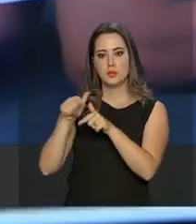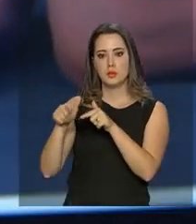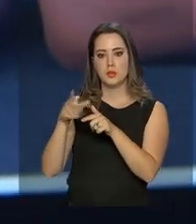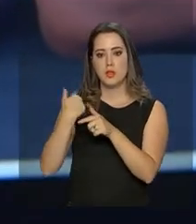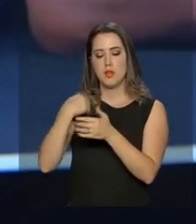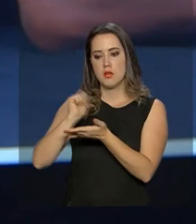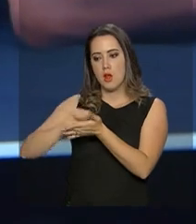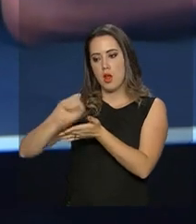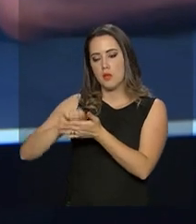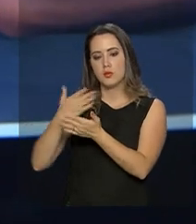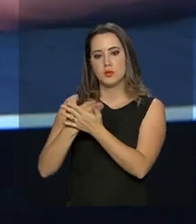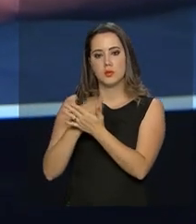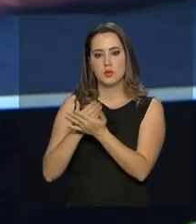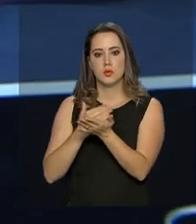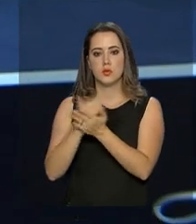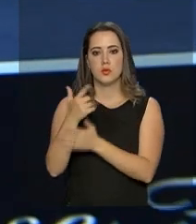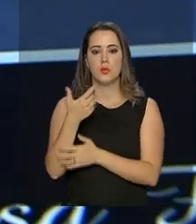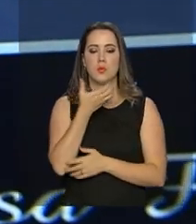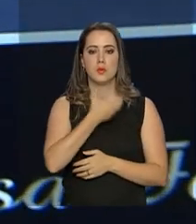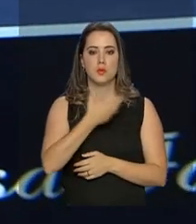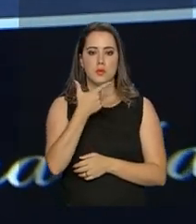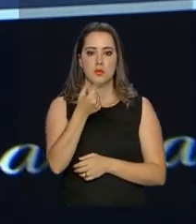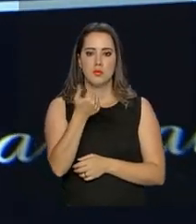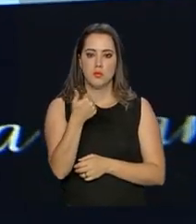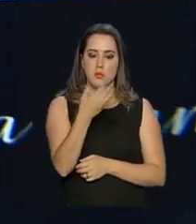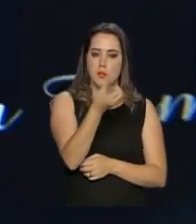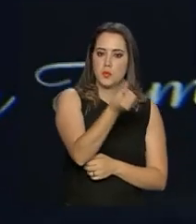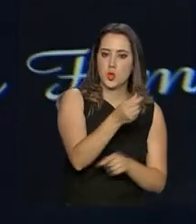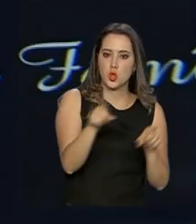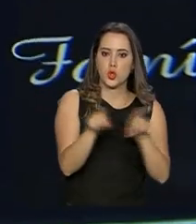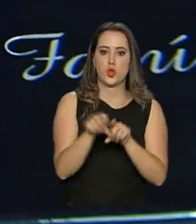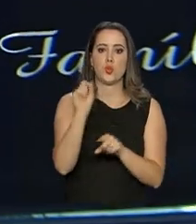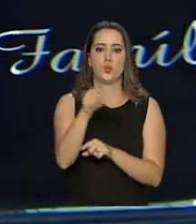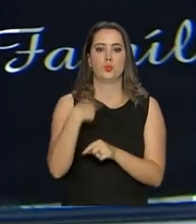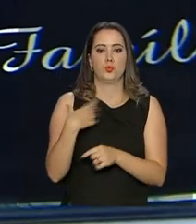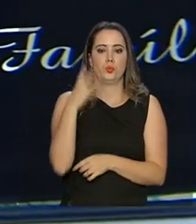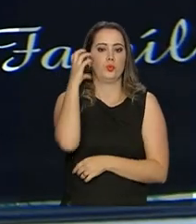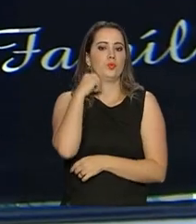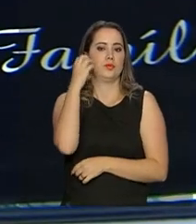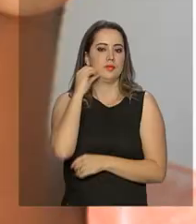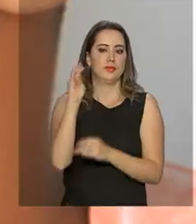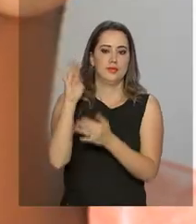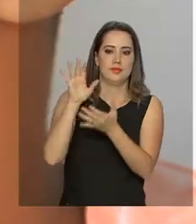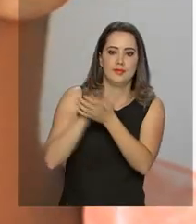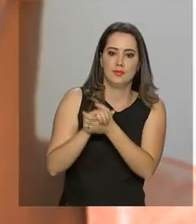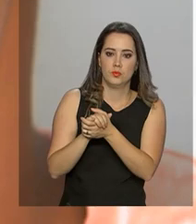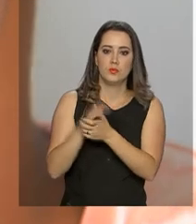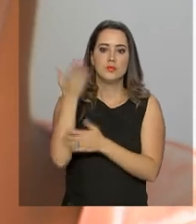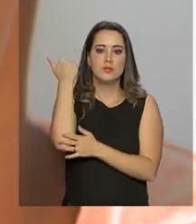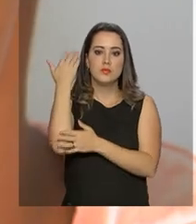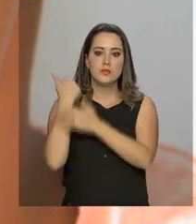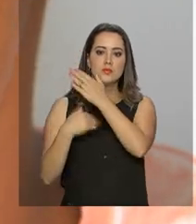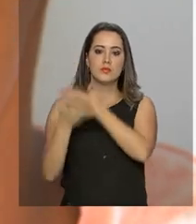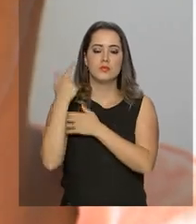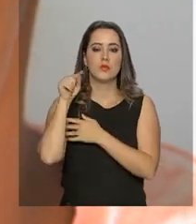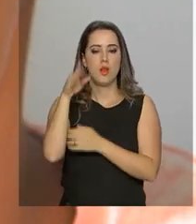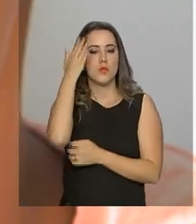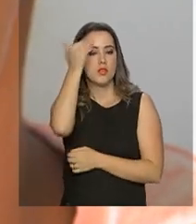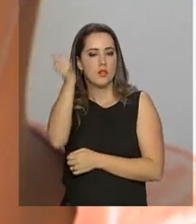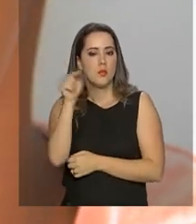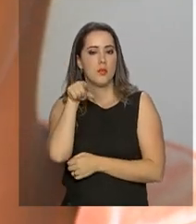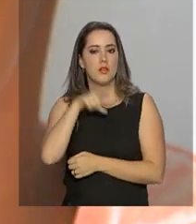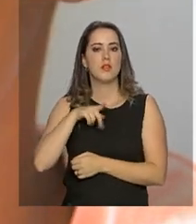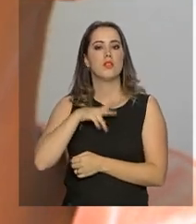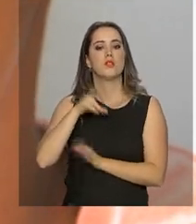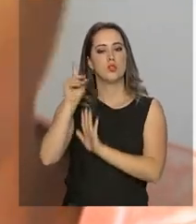que teve início em dezembro de 2016 quando os irmãos foram adotados pelo casal na época manoel já sabia